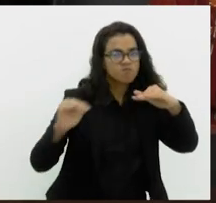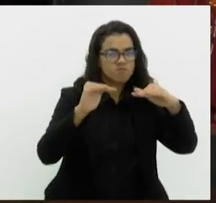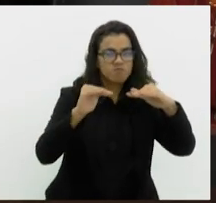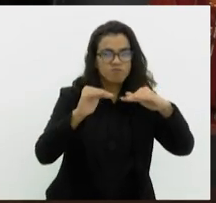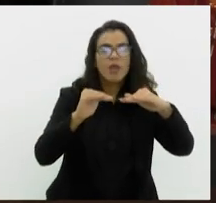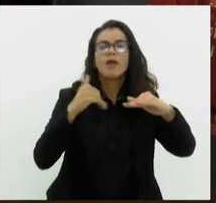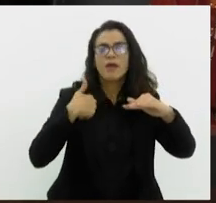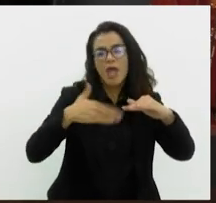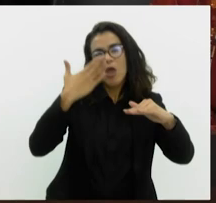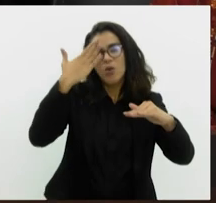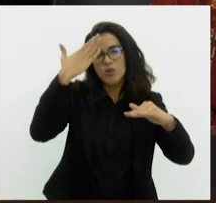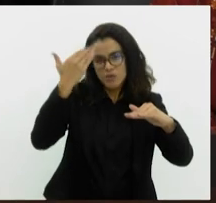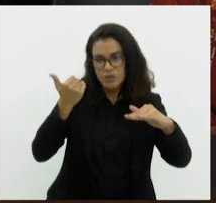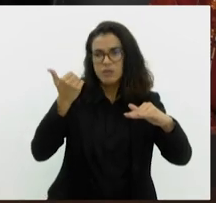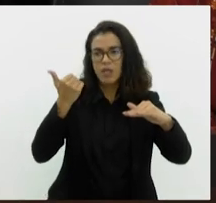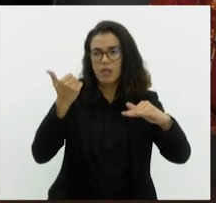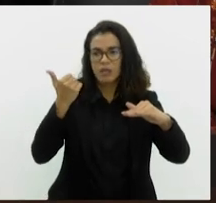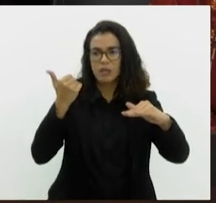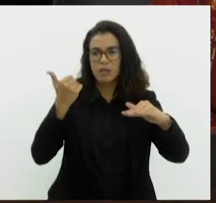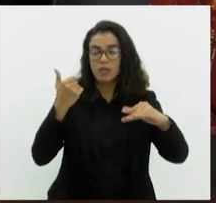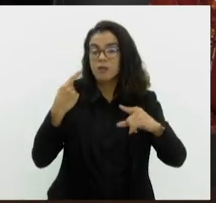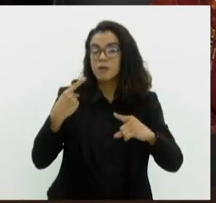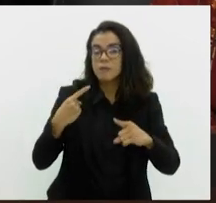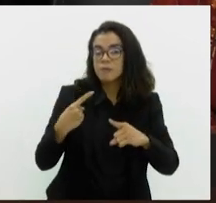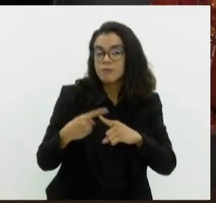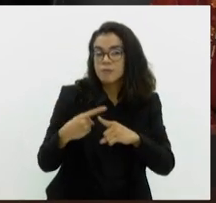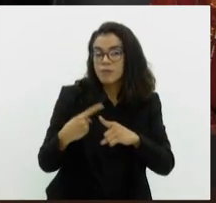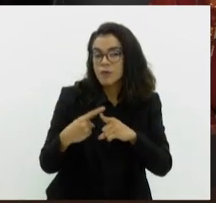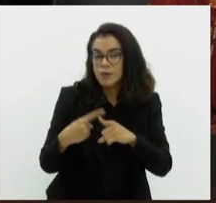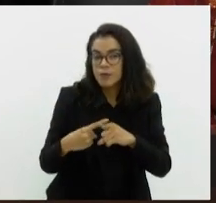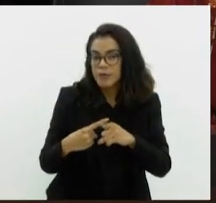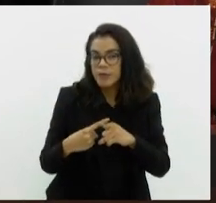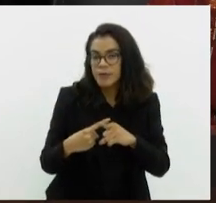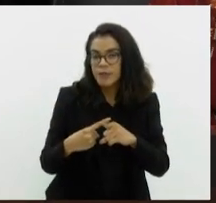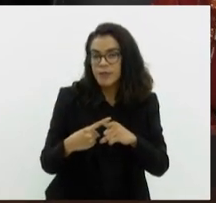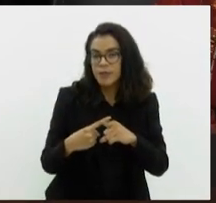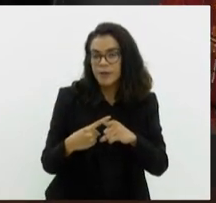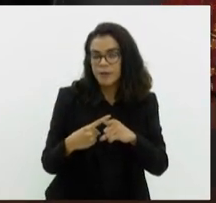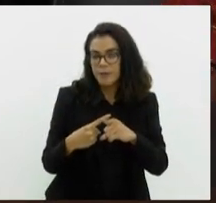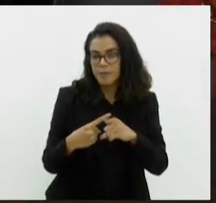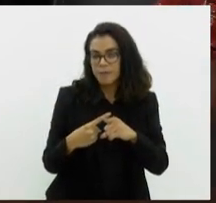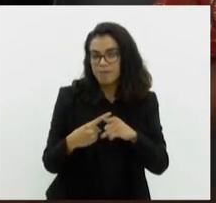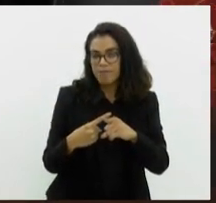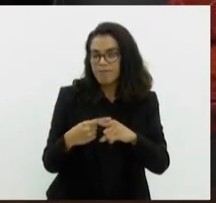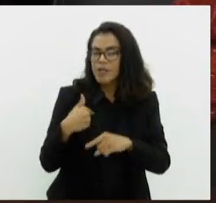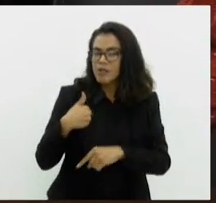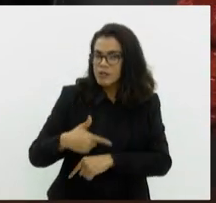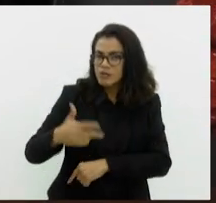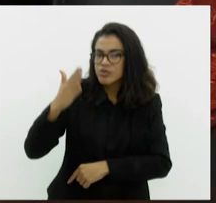eu sei disso porque, de certa feita,